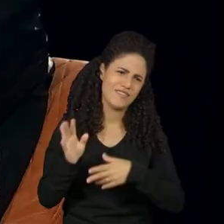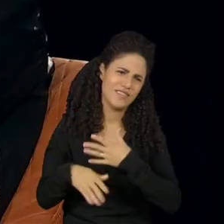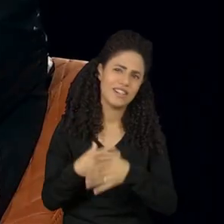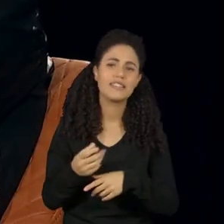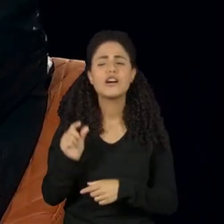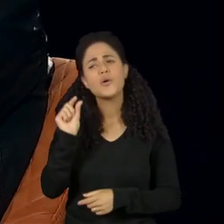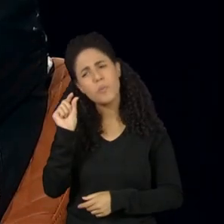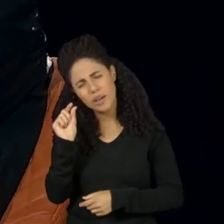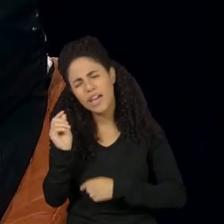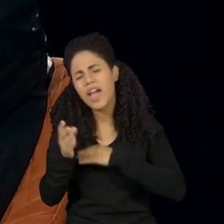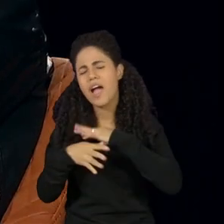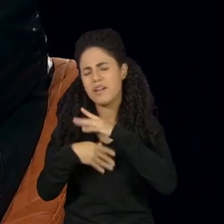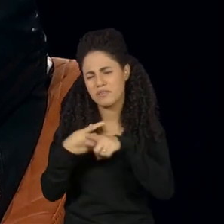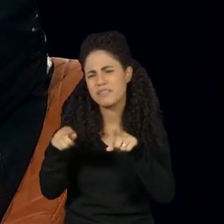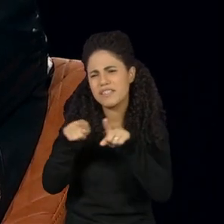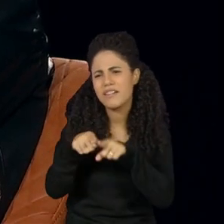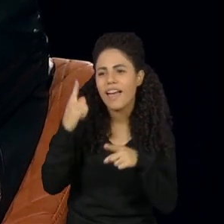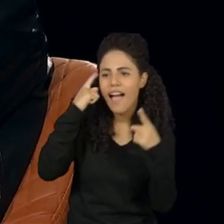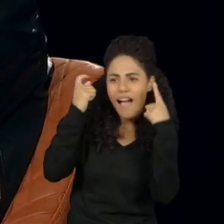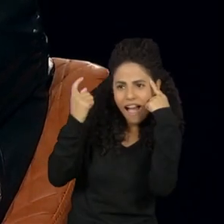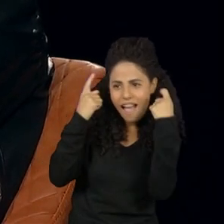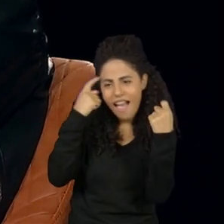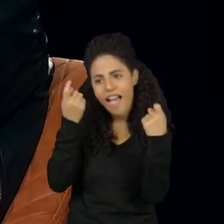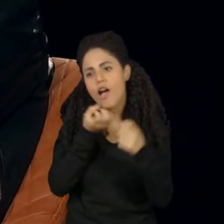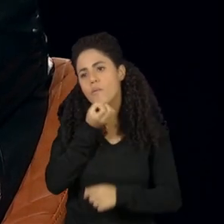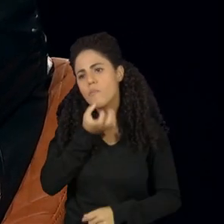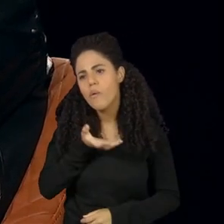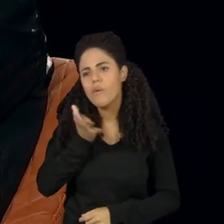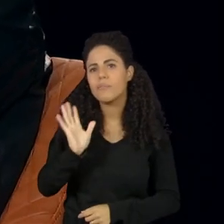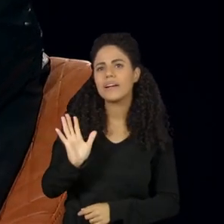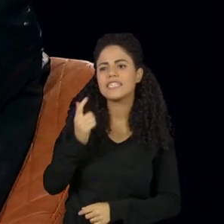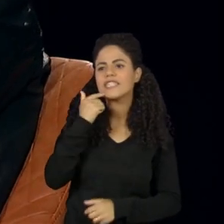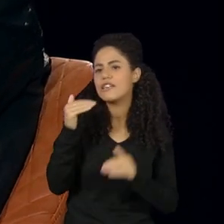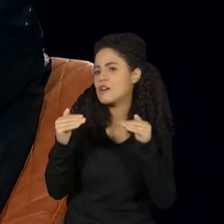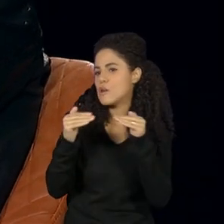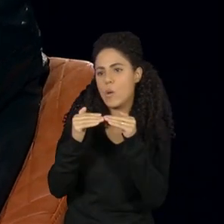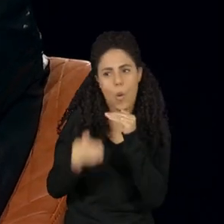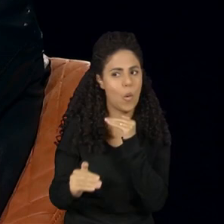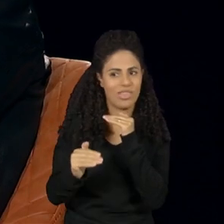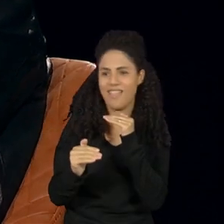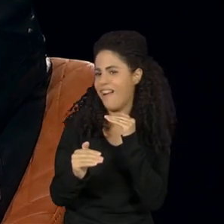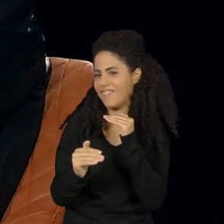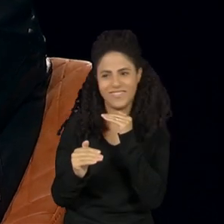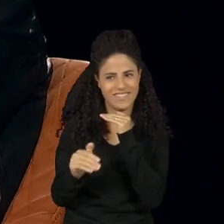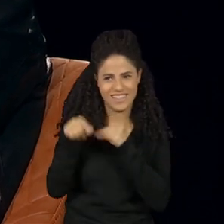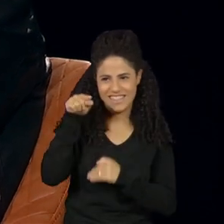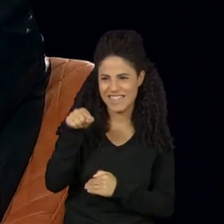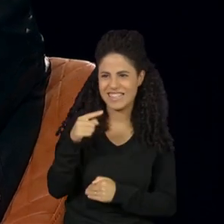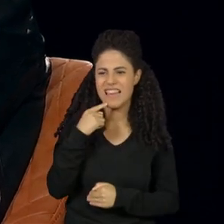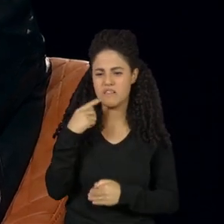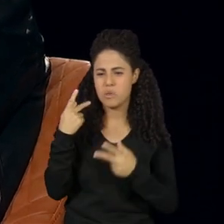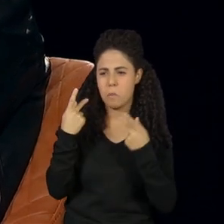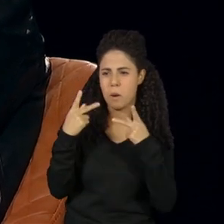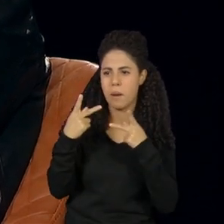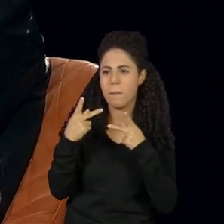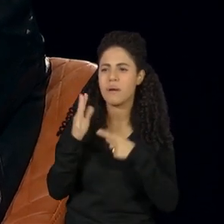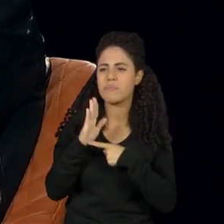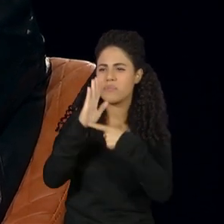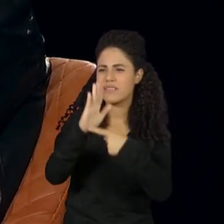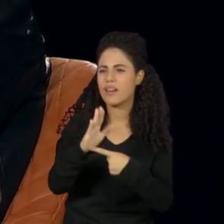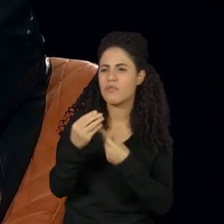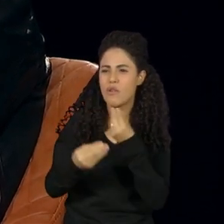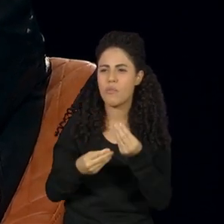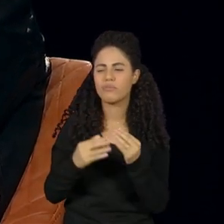mas tinha também das minhas ideias, né? Quer dizer, tinha umas ideias ali que não batiam muito com o que eles pregavam, assim, né?